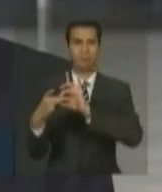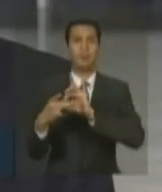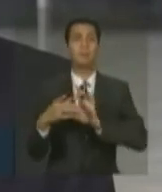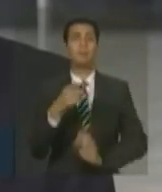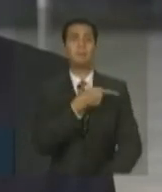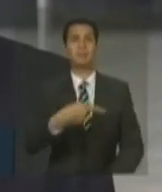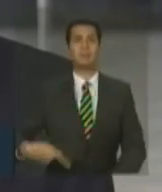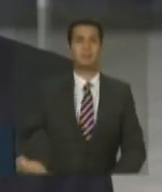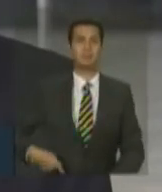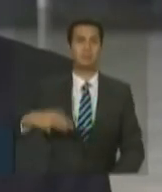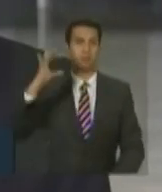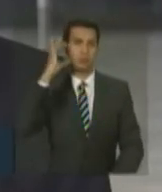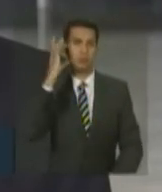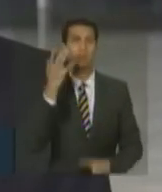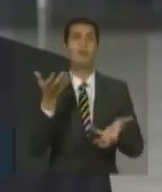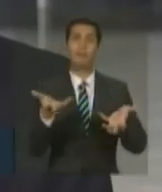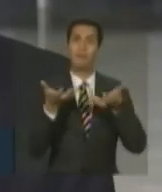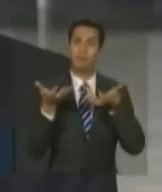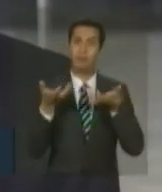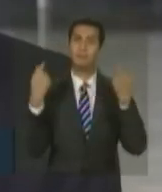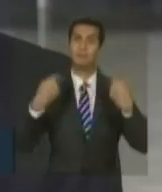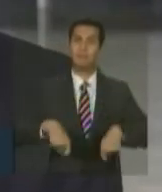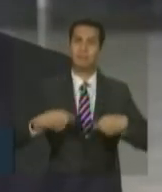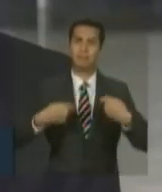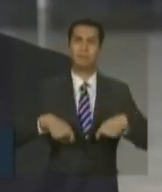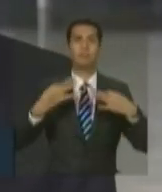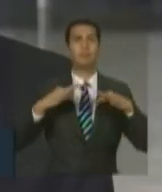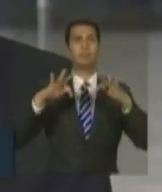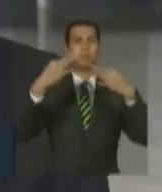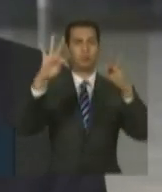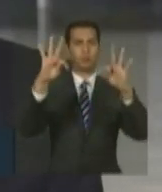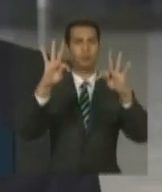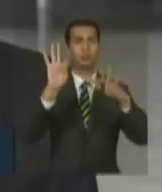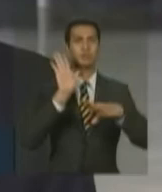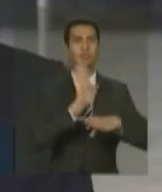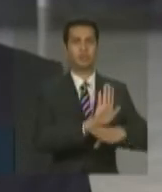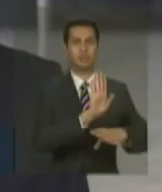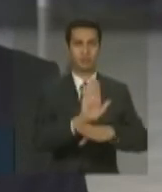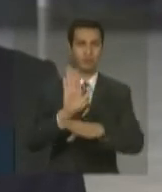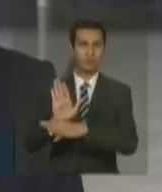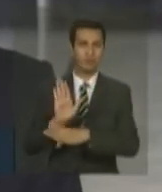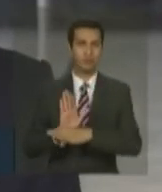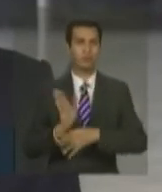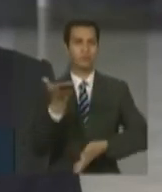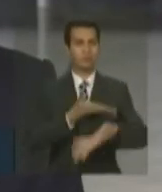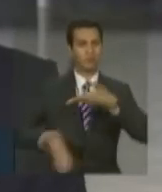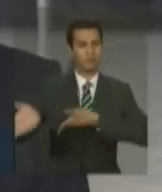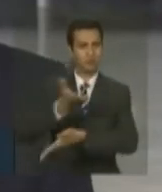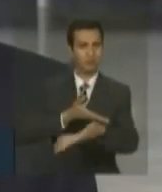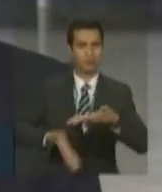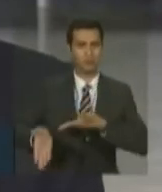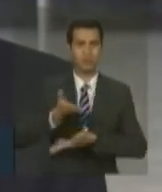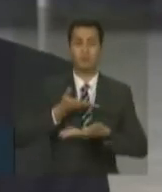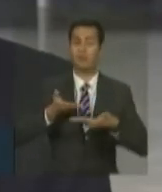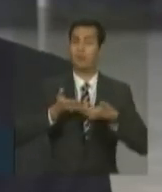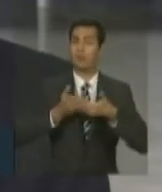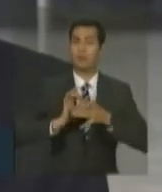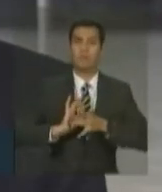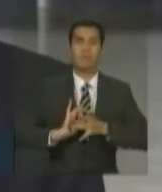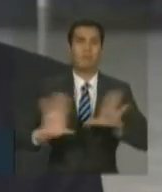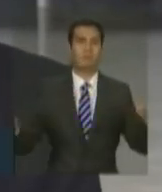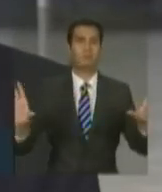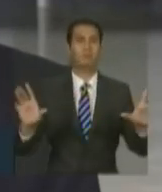transferência tecnológica sem condições, portanto ampla, geral e restrita. Isso significa